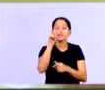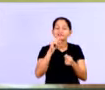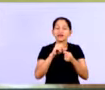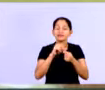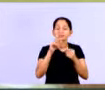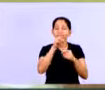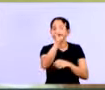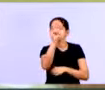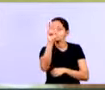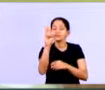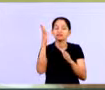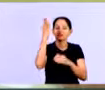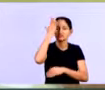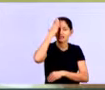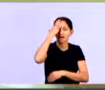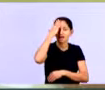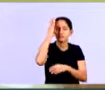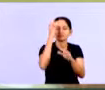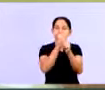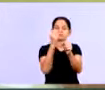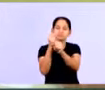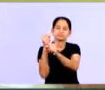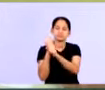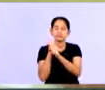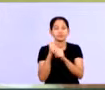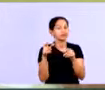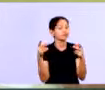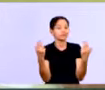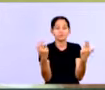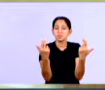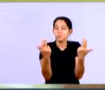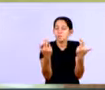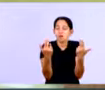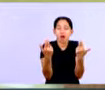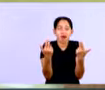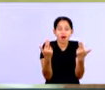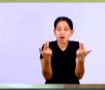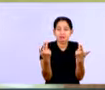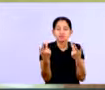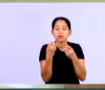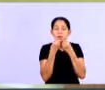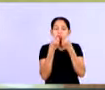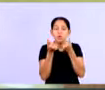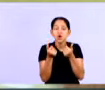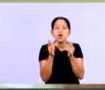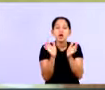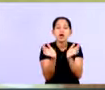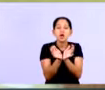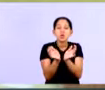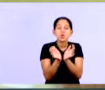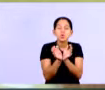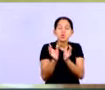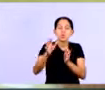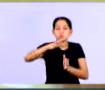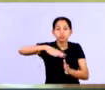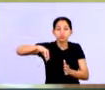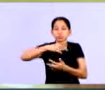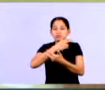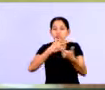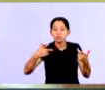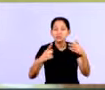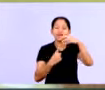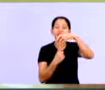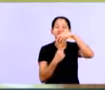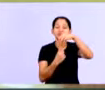presente líquido, quanto o valor futuro líquido e o payback para as empresas. Esses, então, são uma coletânea de instrumentos importantes para a